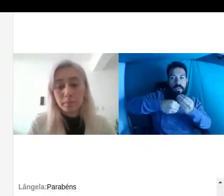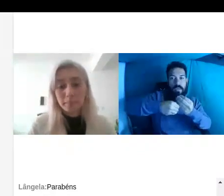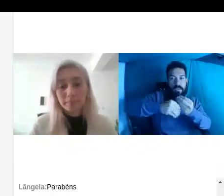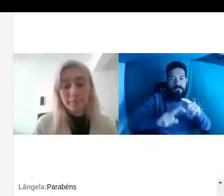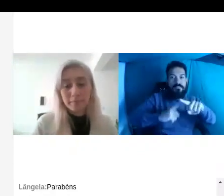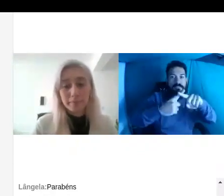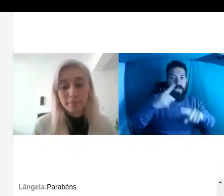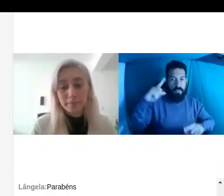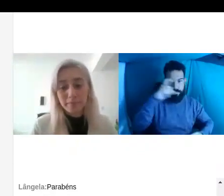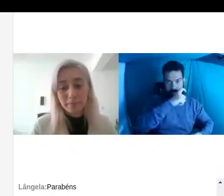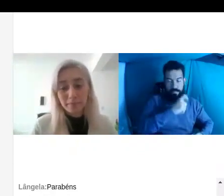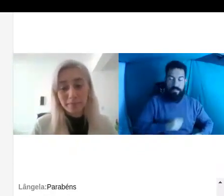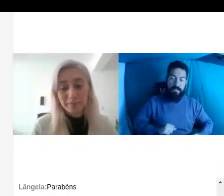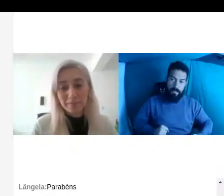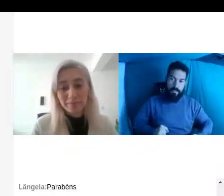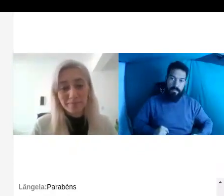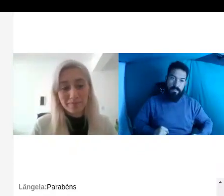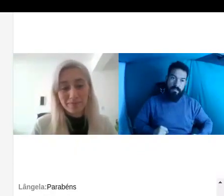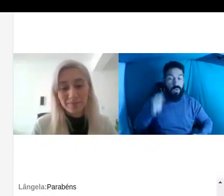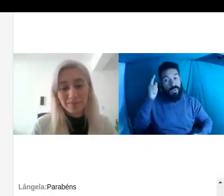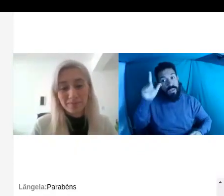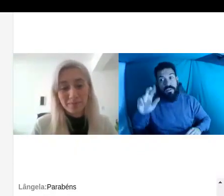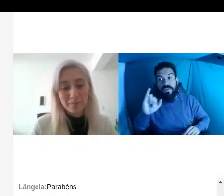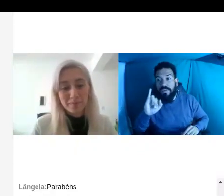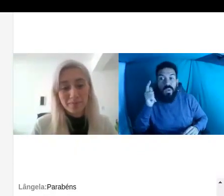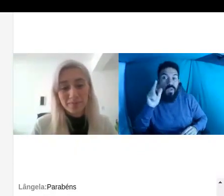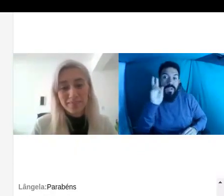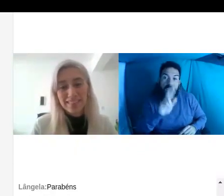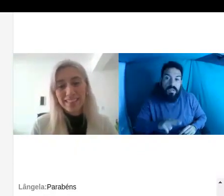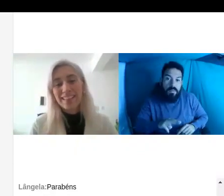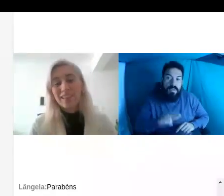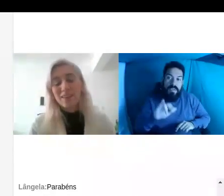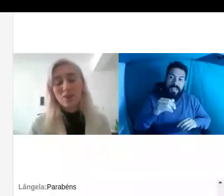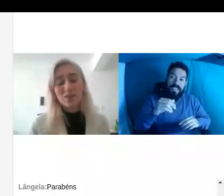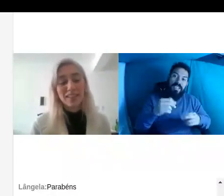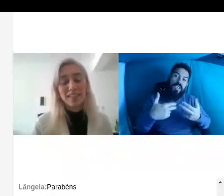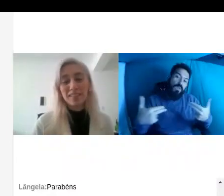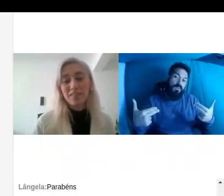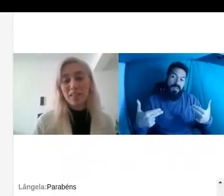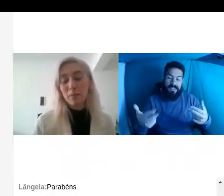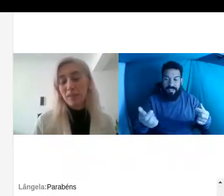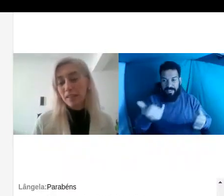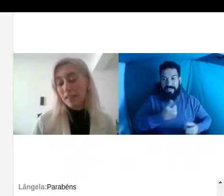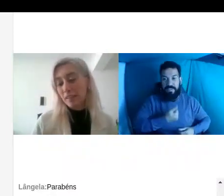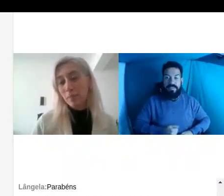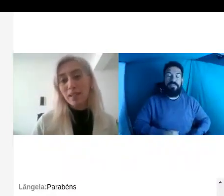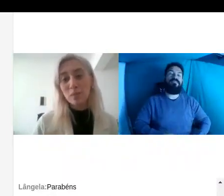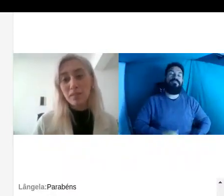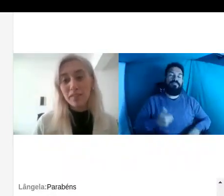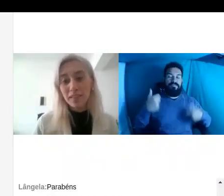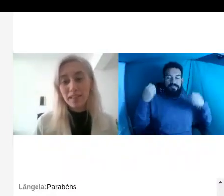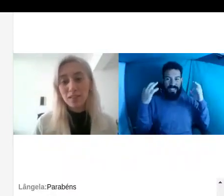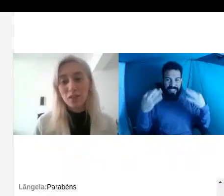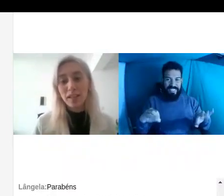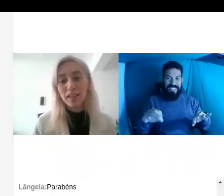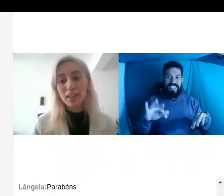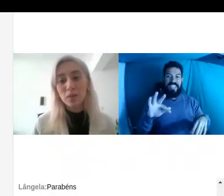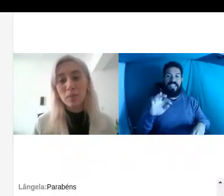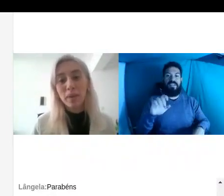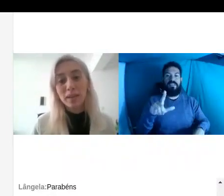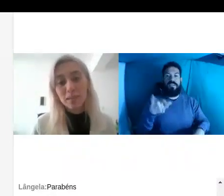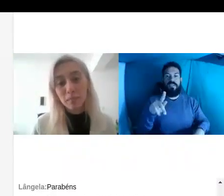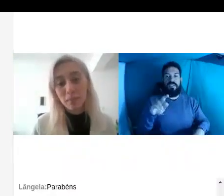Não sei se contemplei tudo, mas qualquer coisa me avise. Com certeza, Felipe, e mais uma vez te